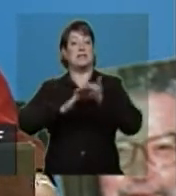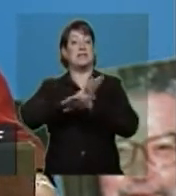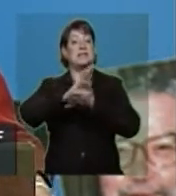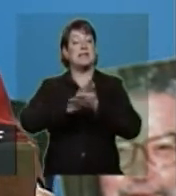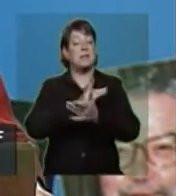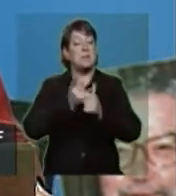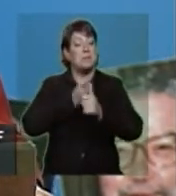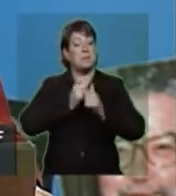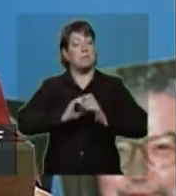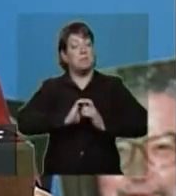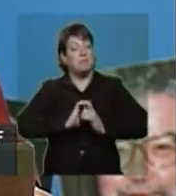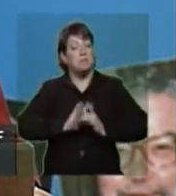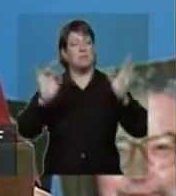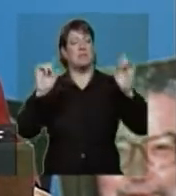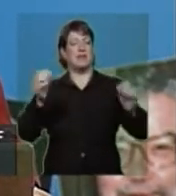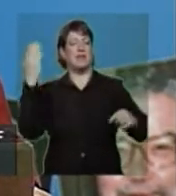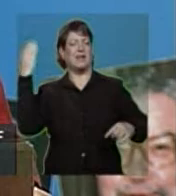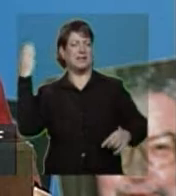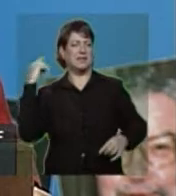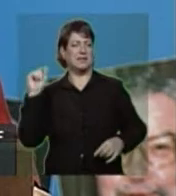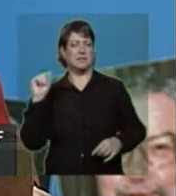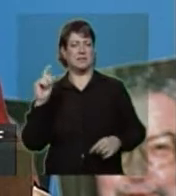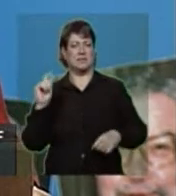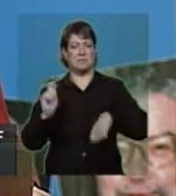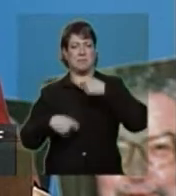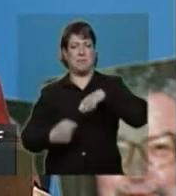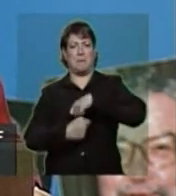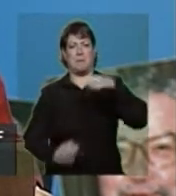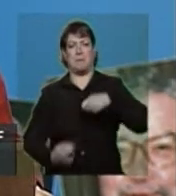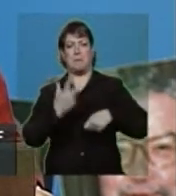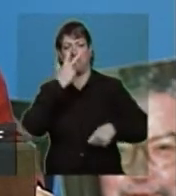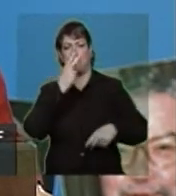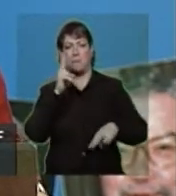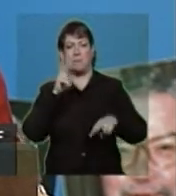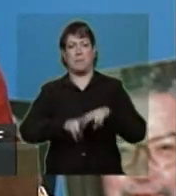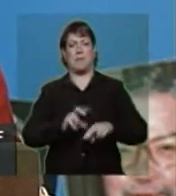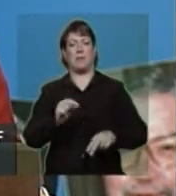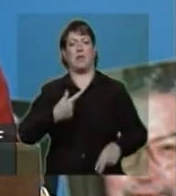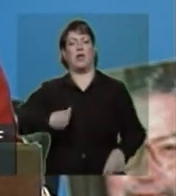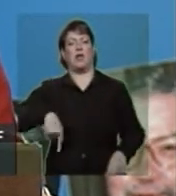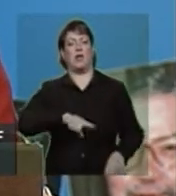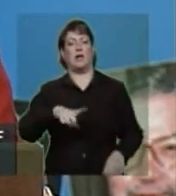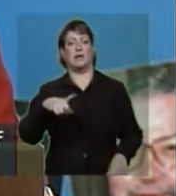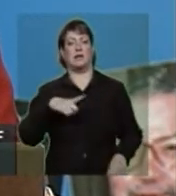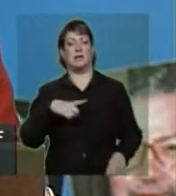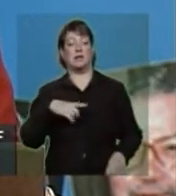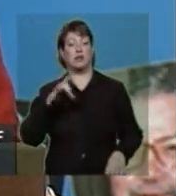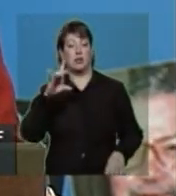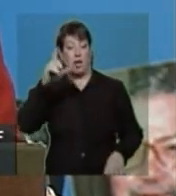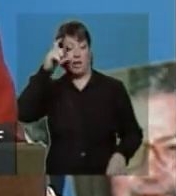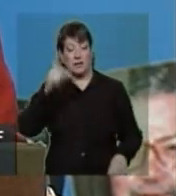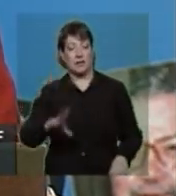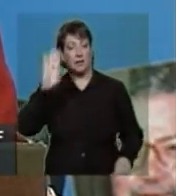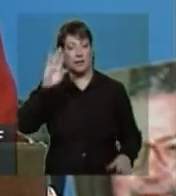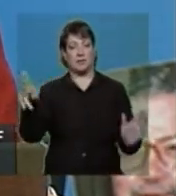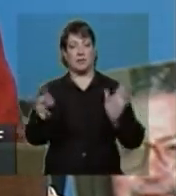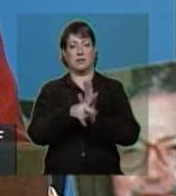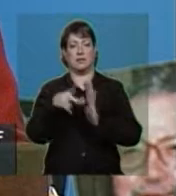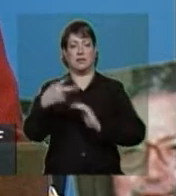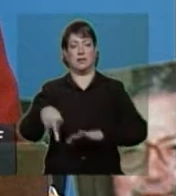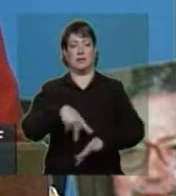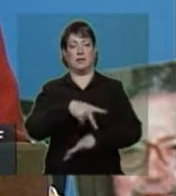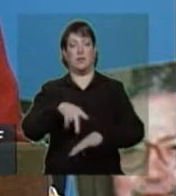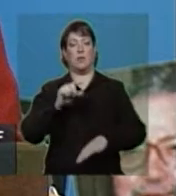libertar das amarras que nos prendiam a interesses nacionais